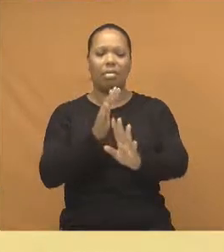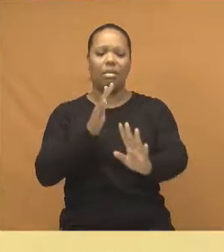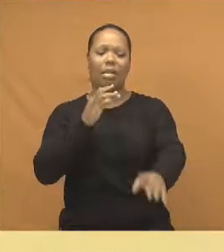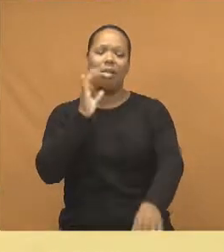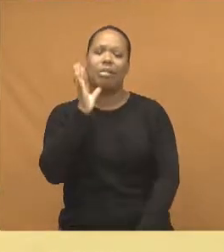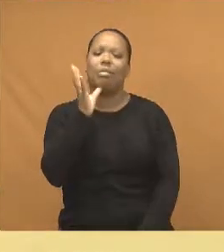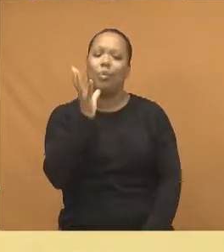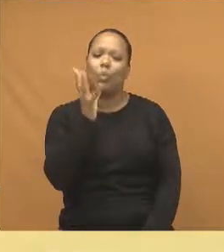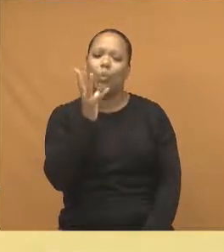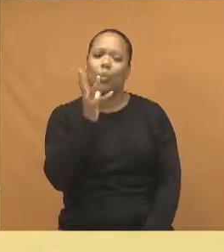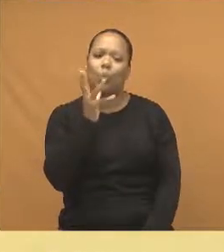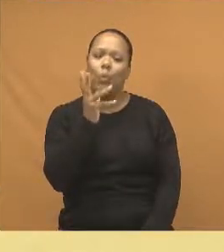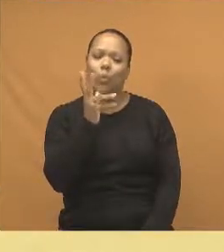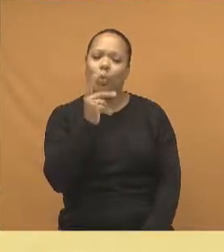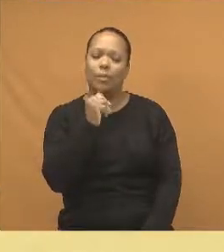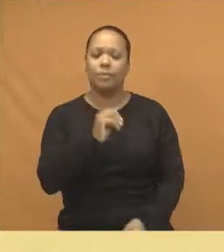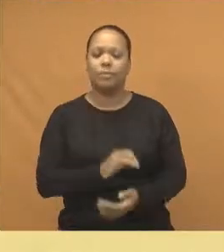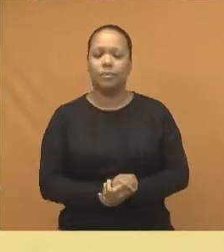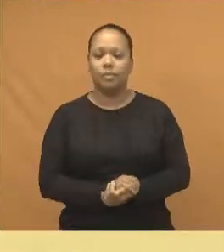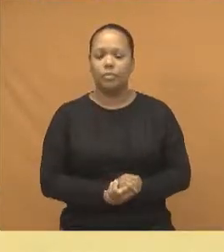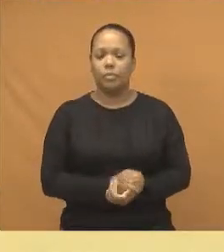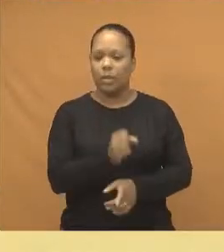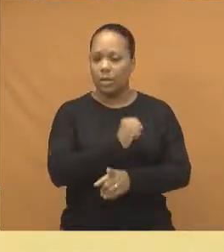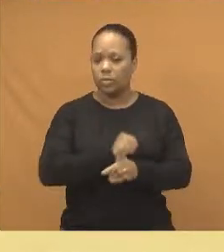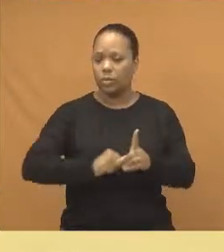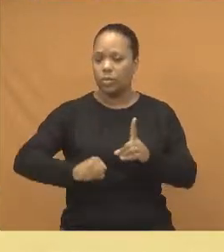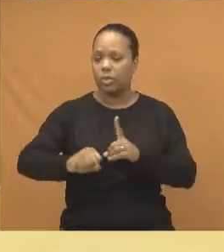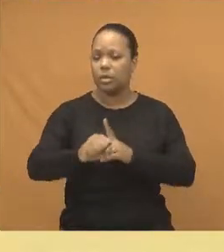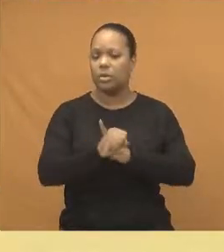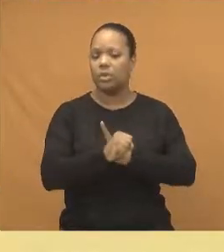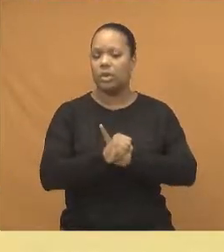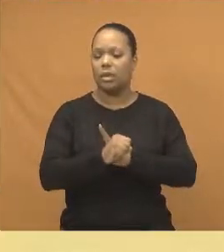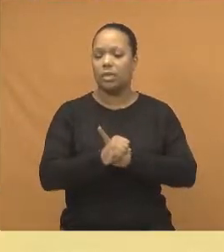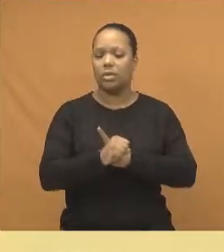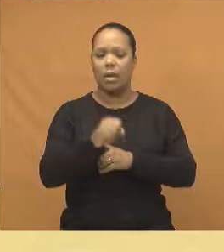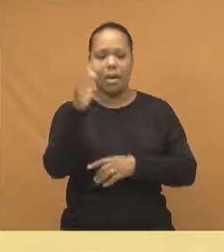laboratoriais. Segundo a Sociedade Brasileira de Diabetes,